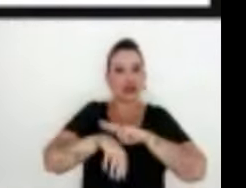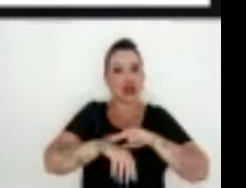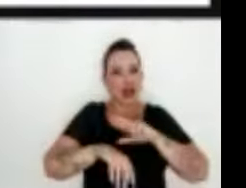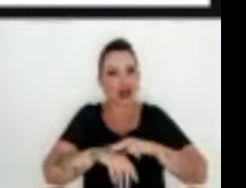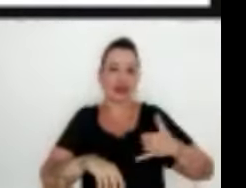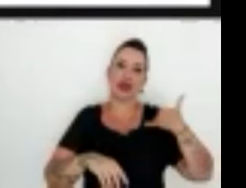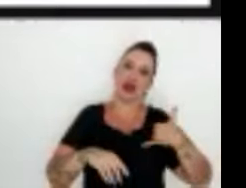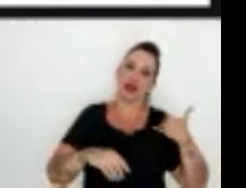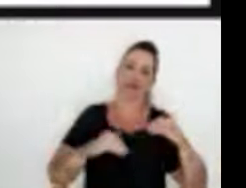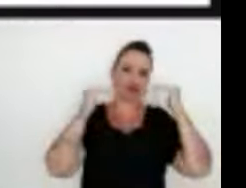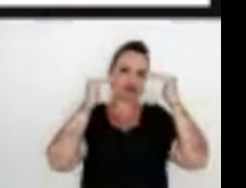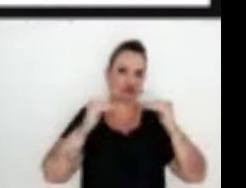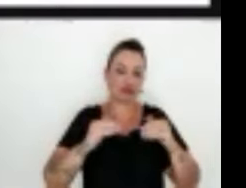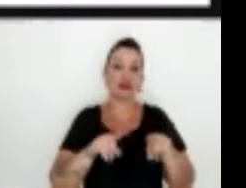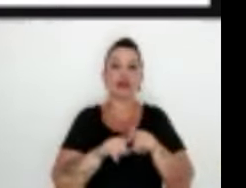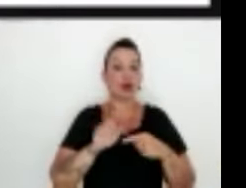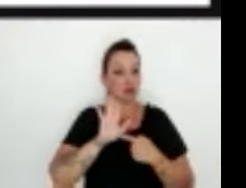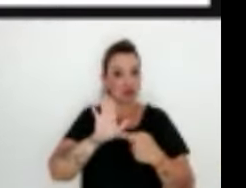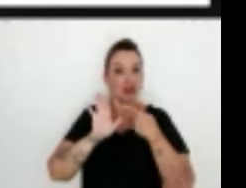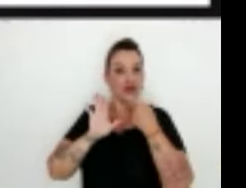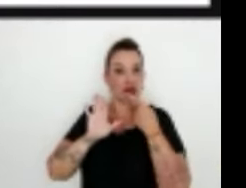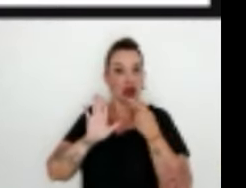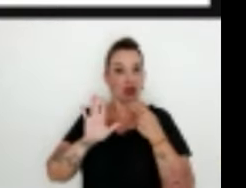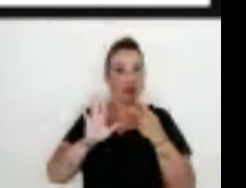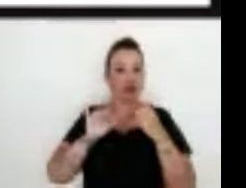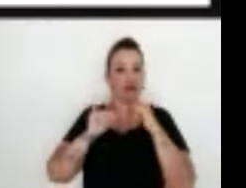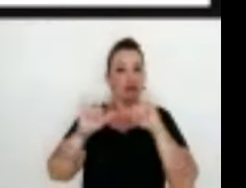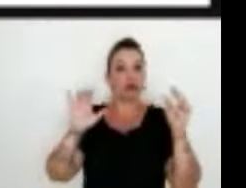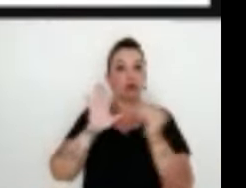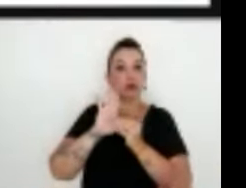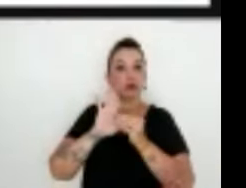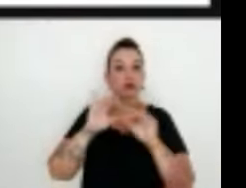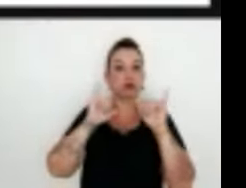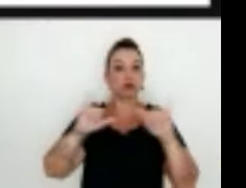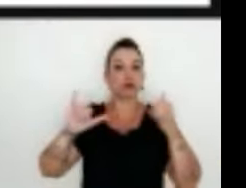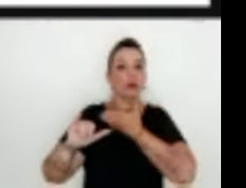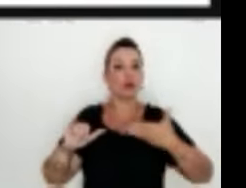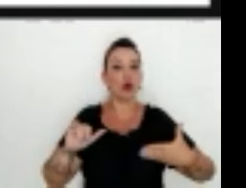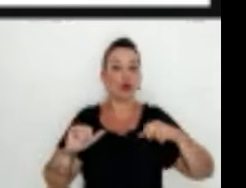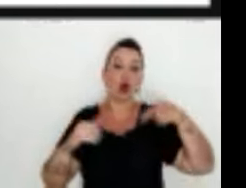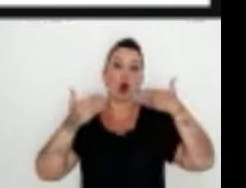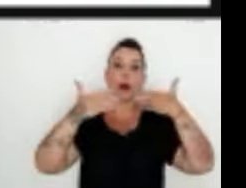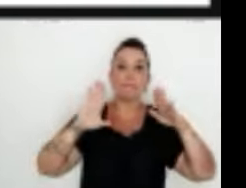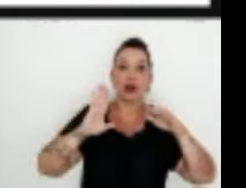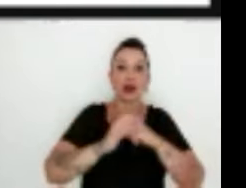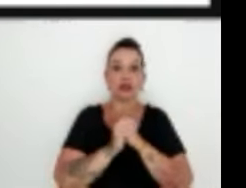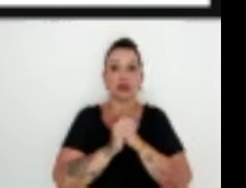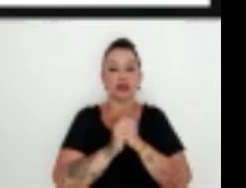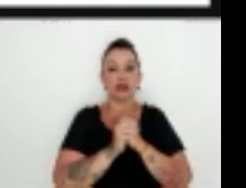e por externarem em veículos de expressão públicos ou abertos, como no caso da